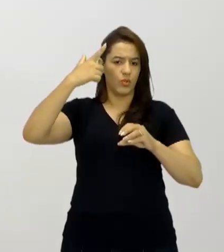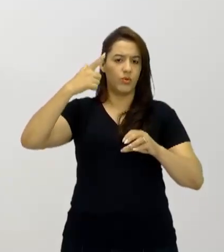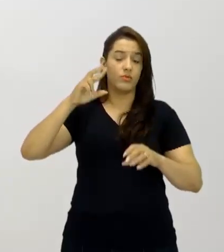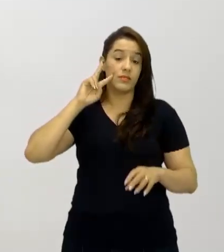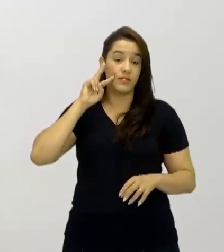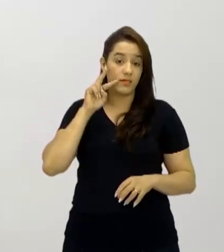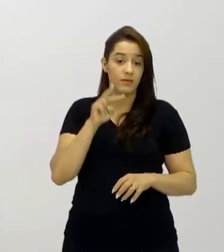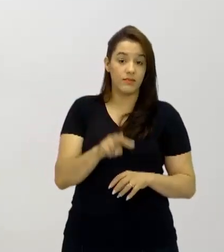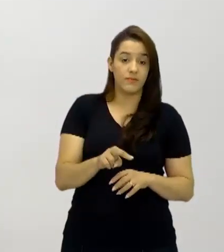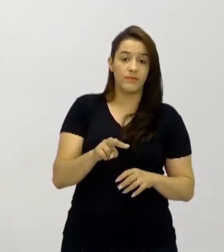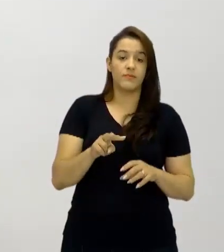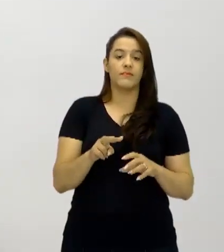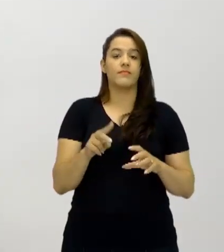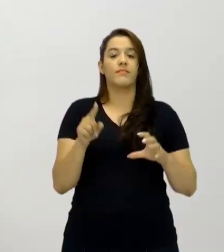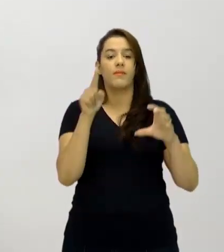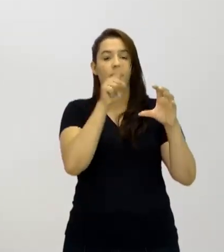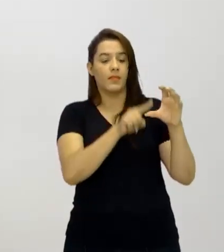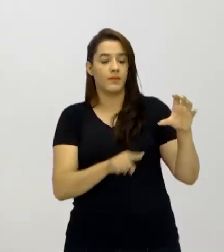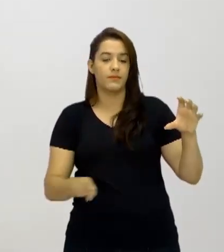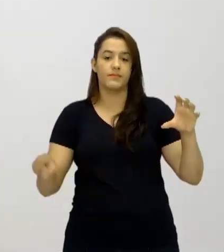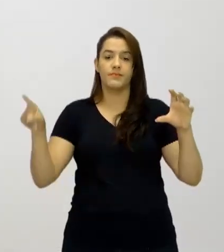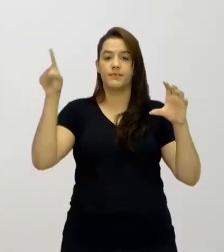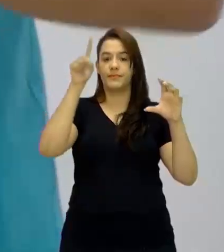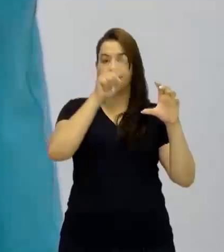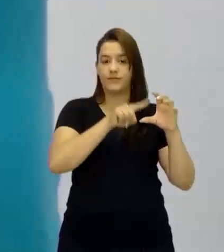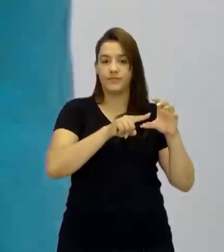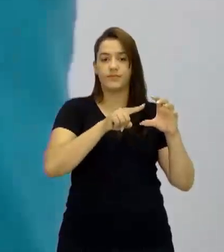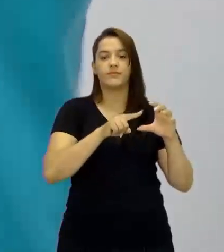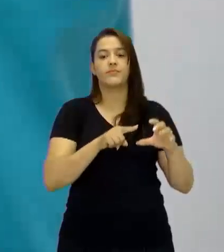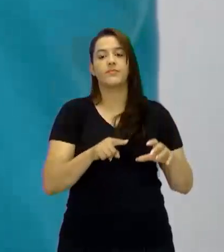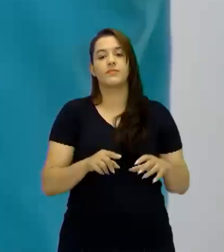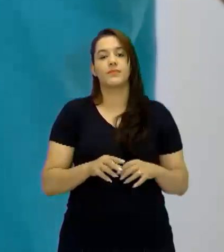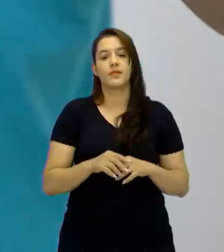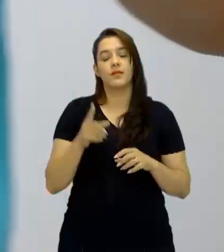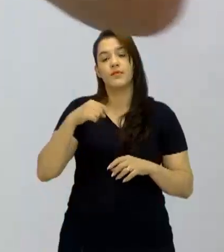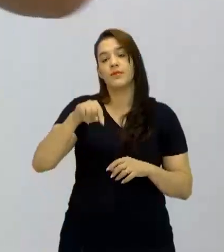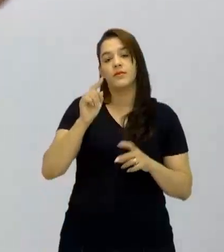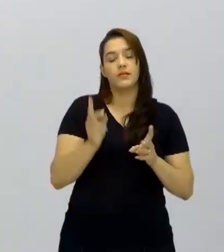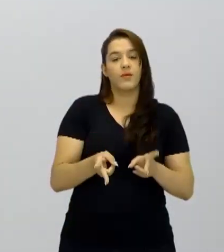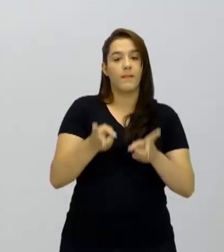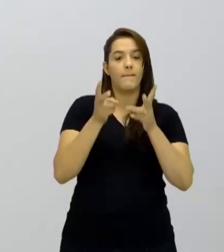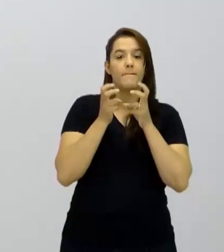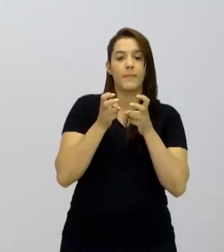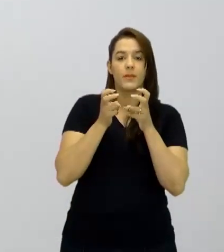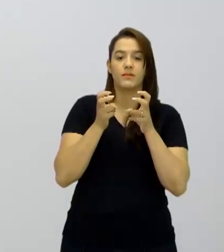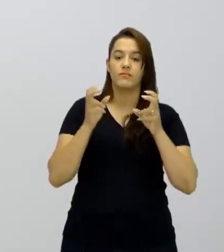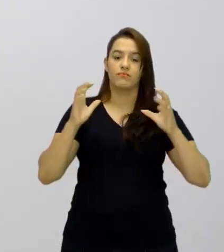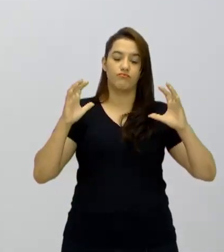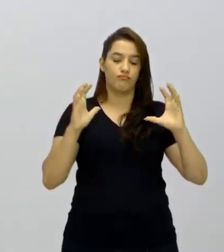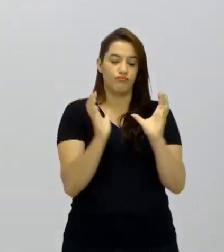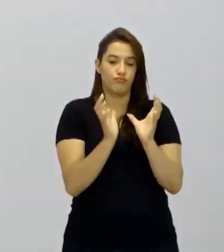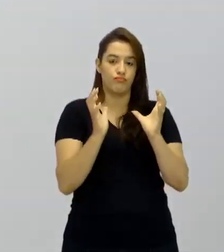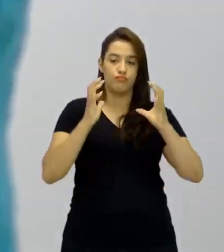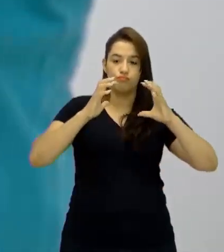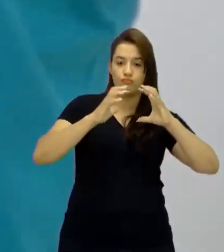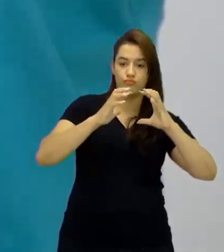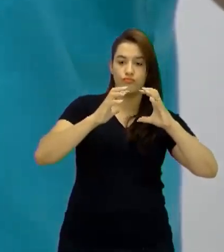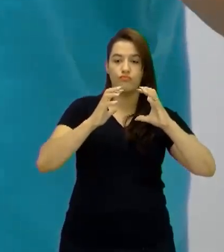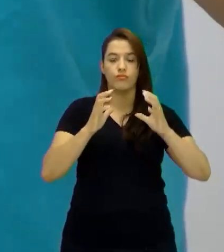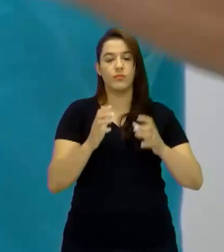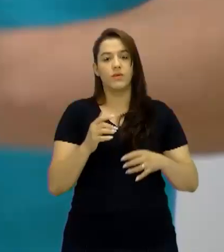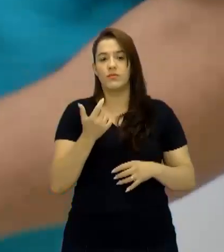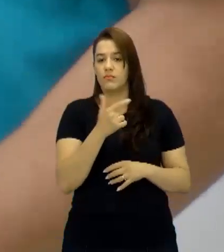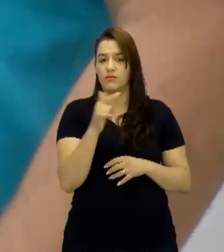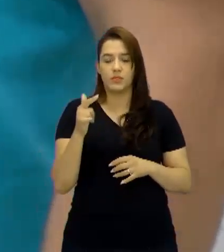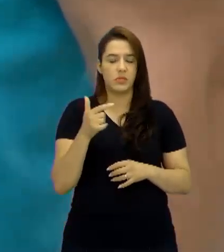Terra como uma esfera e não perceberia abaulamento nenhum e nem essa coisa